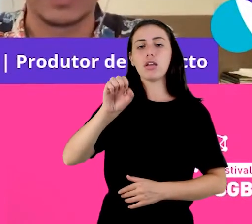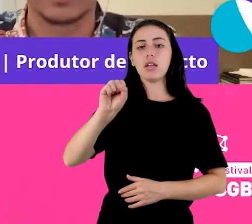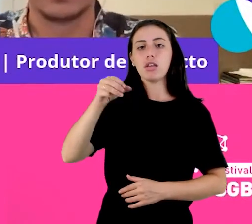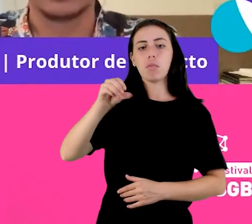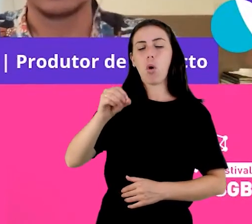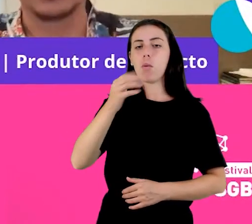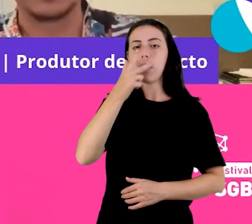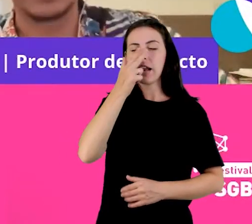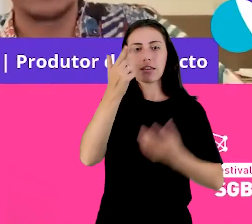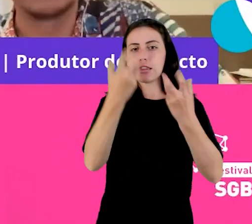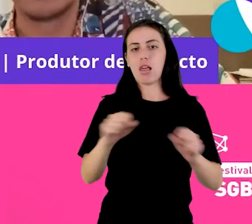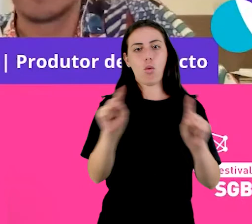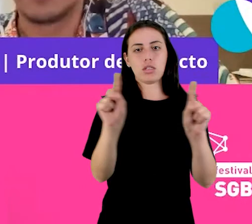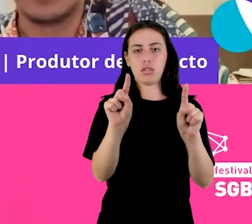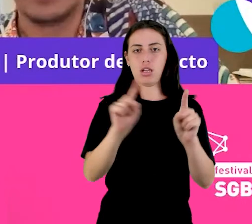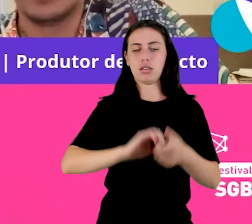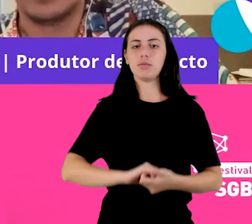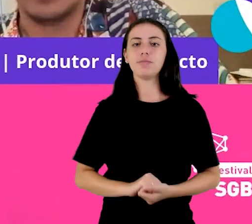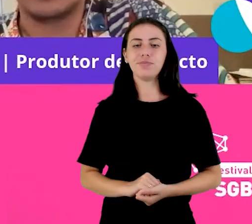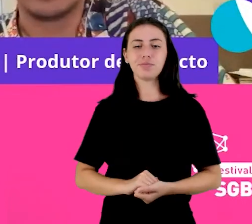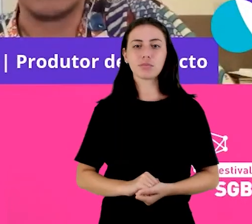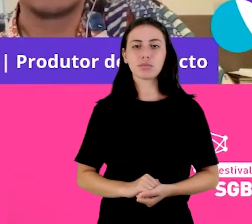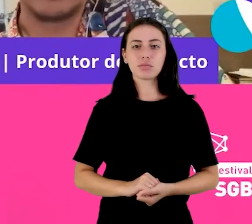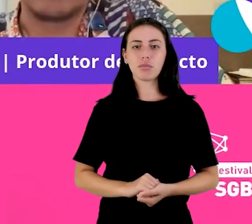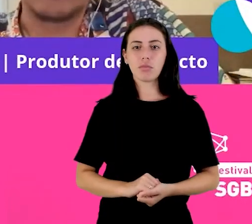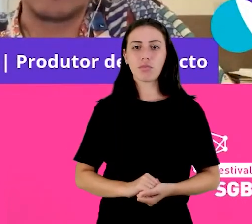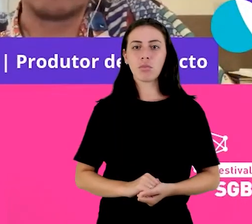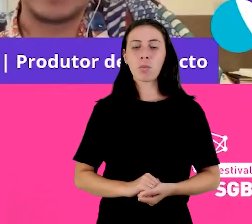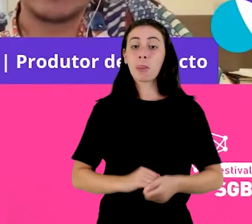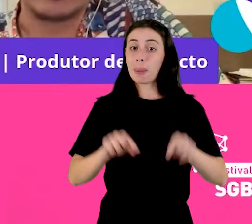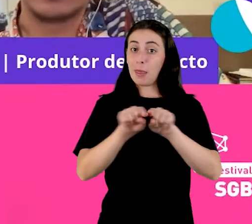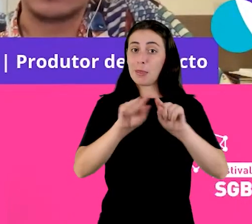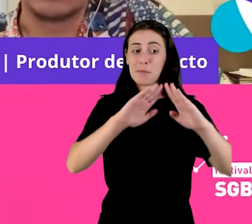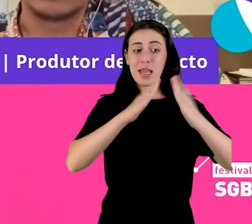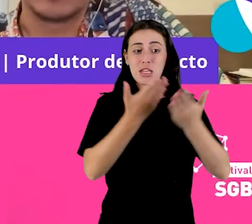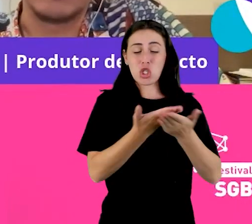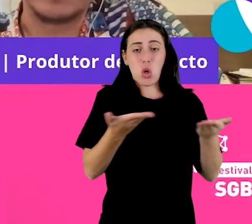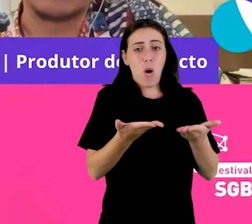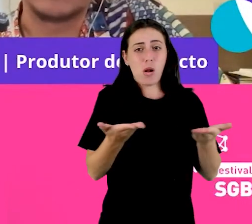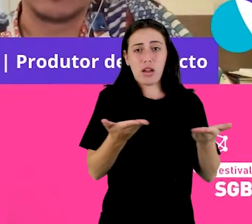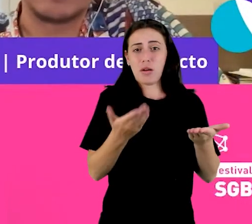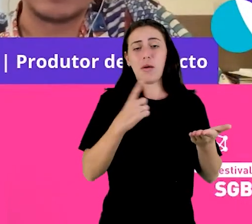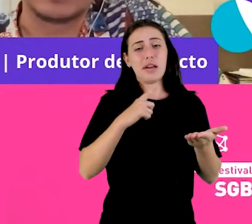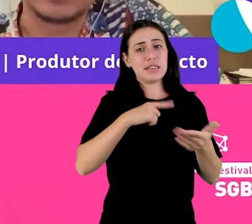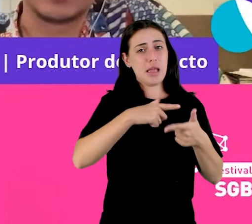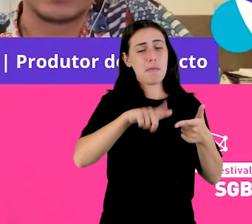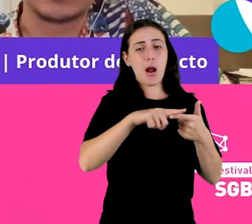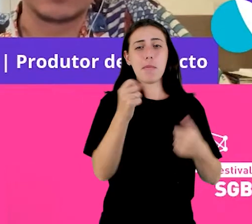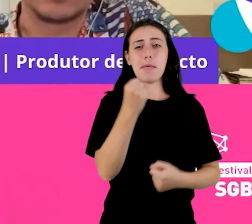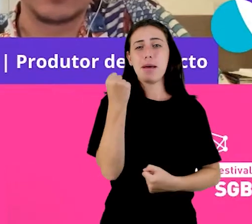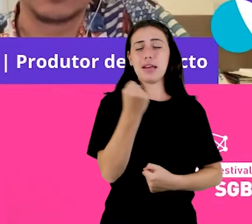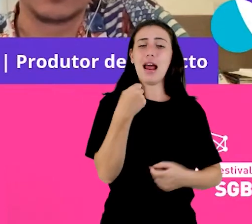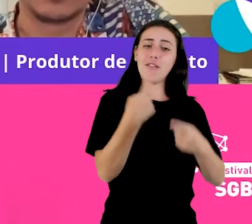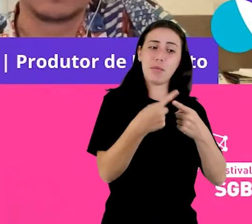tudo isso, esse negacionismo bizarro. Então, é um trabalho um pouco maior, e esse contexto de pandemia dificulta bastante, porque